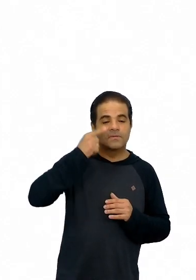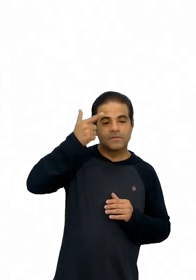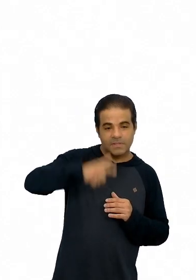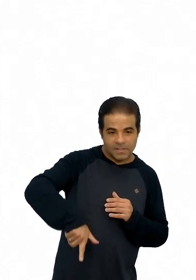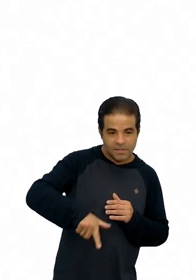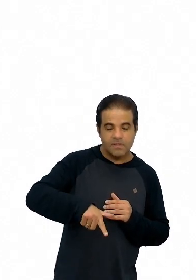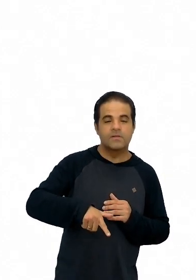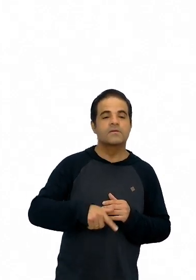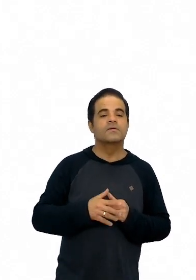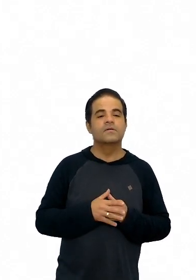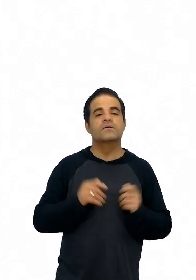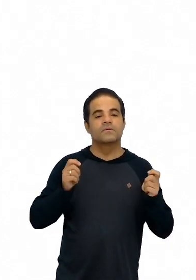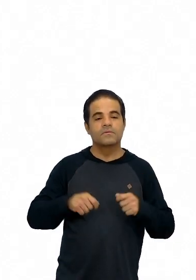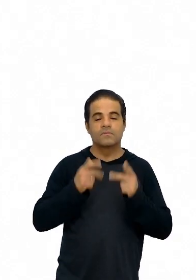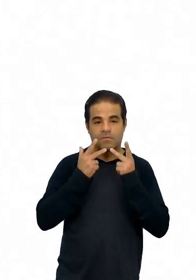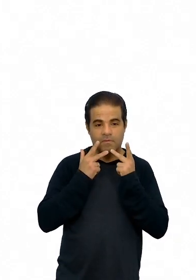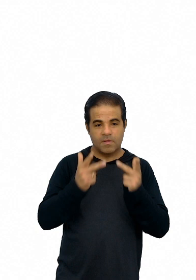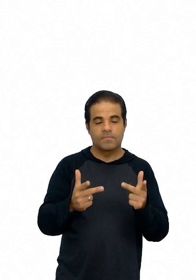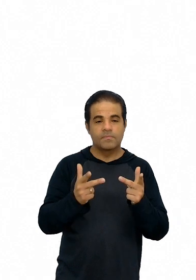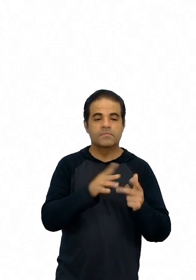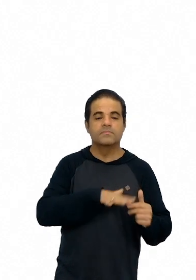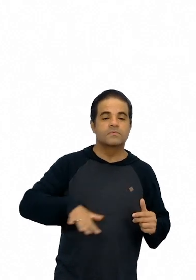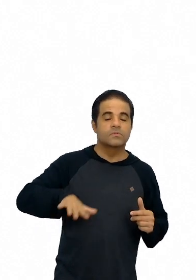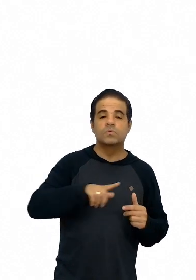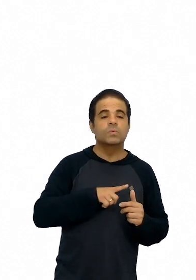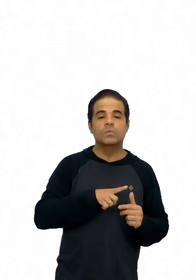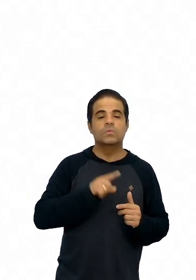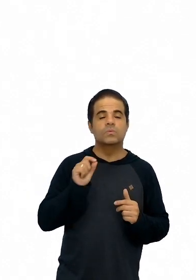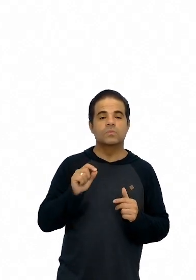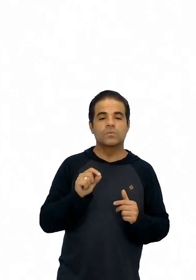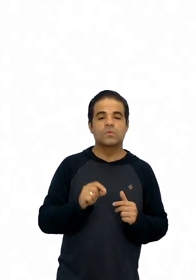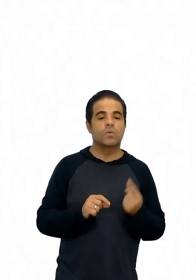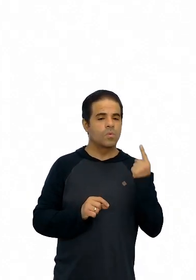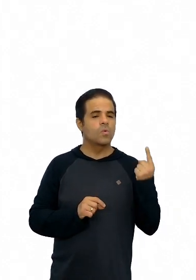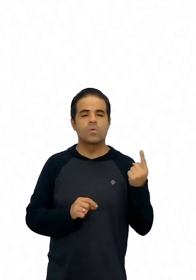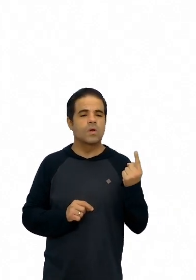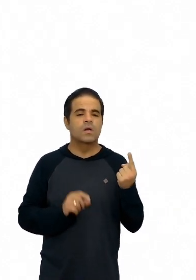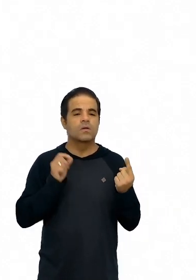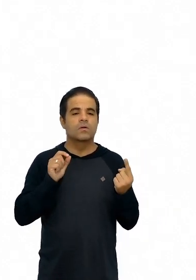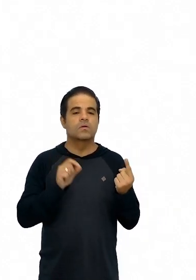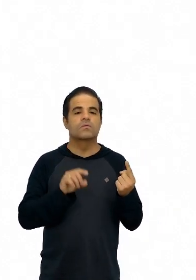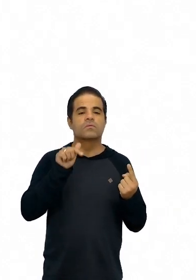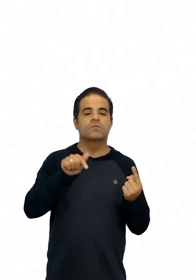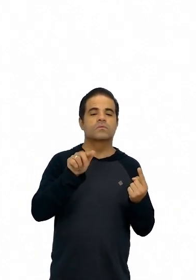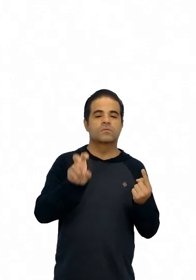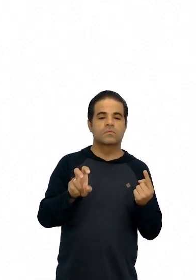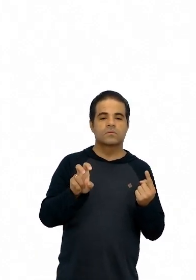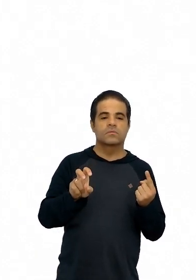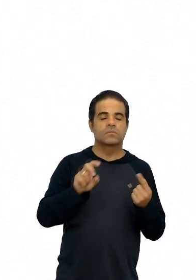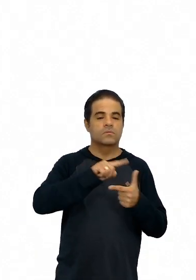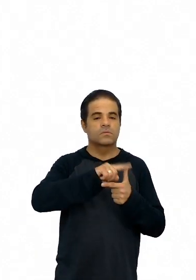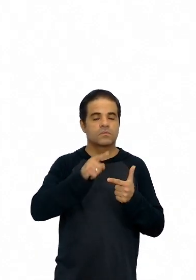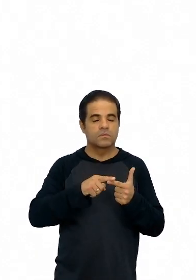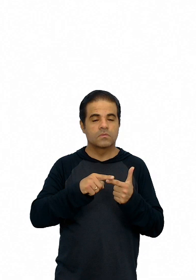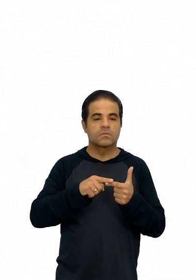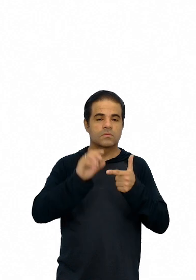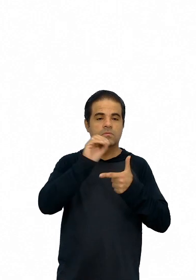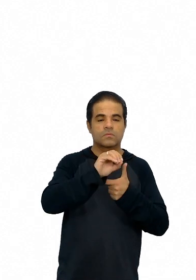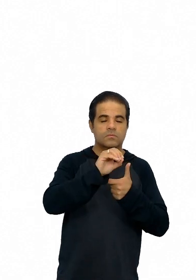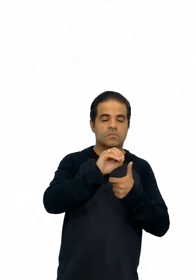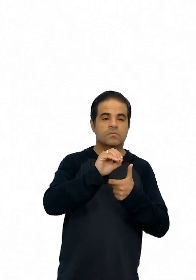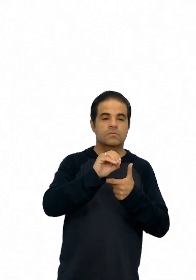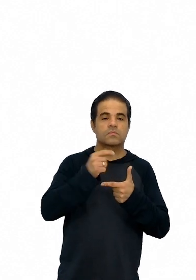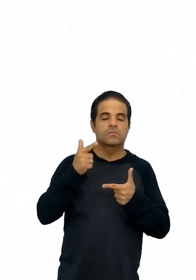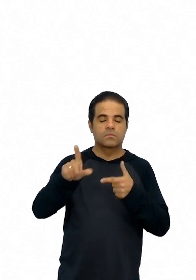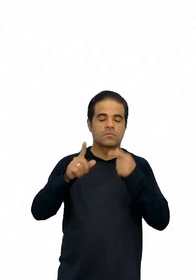né? A gente pode dizer assim, mas não com erro, por exemplo, um vai dar 75 graus, o outro vai dar 40 graus,